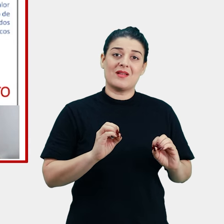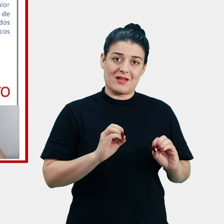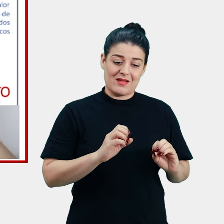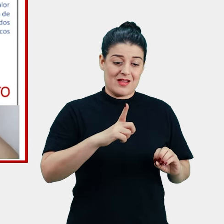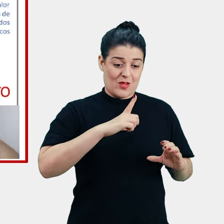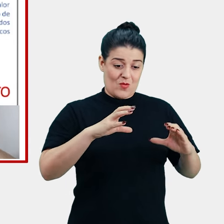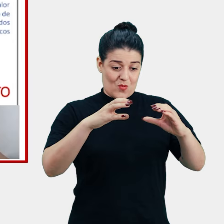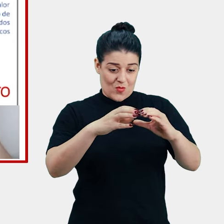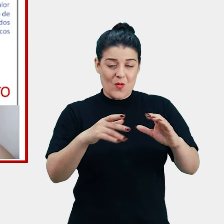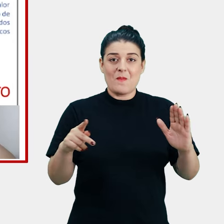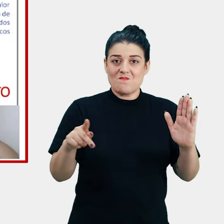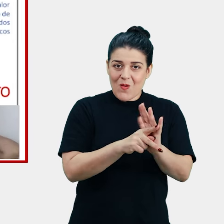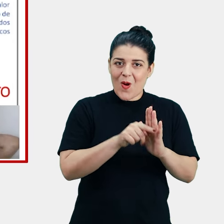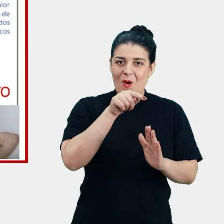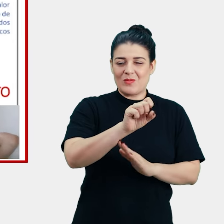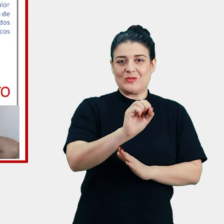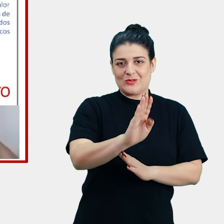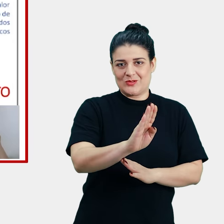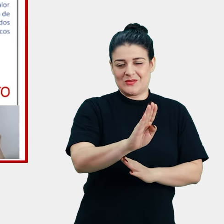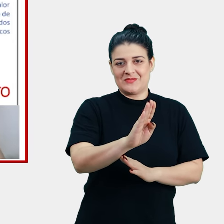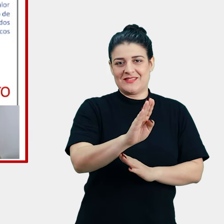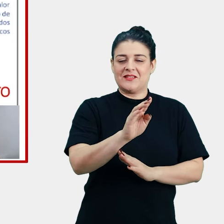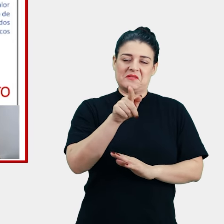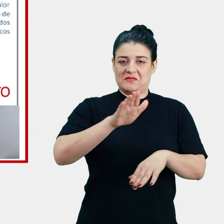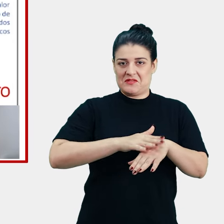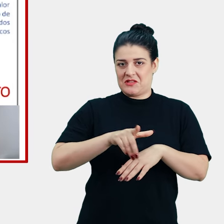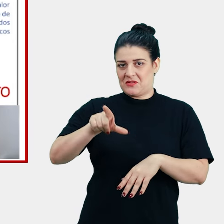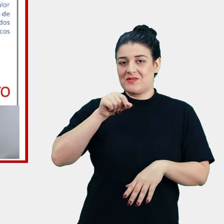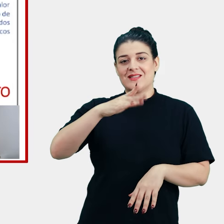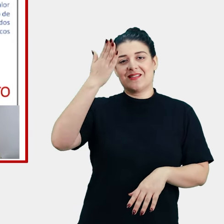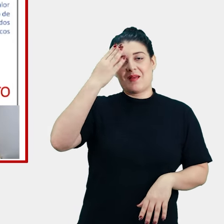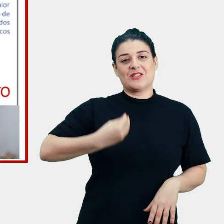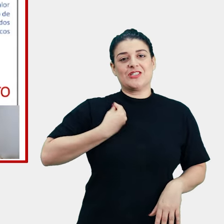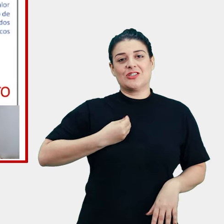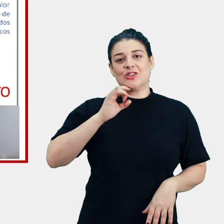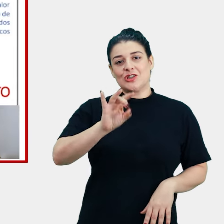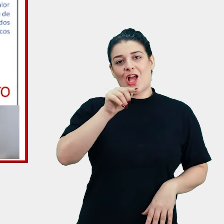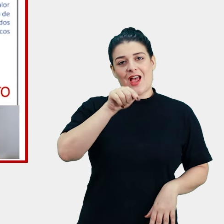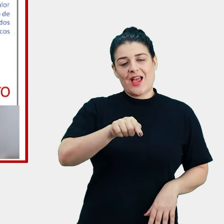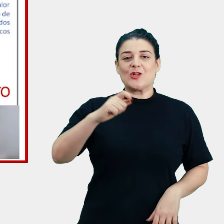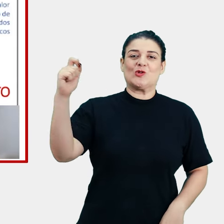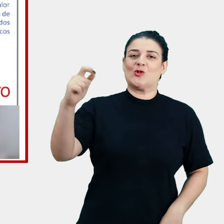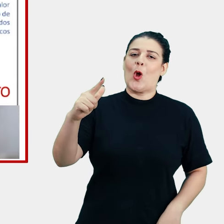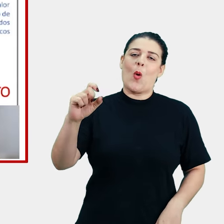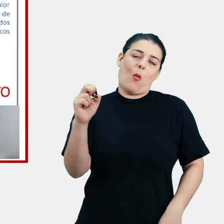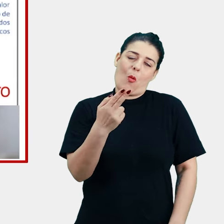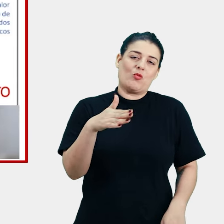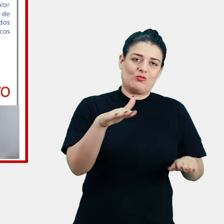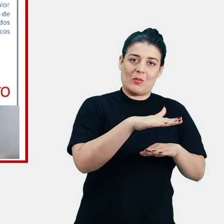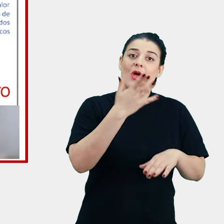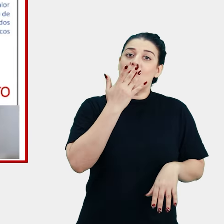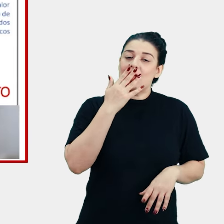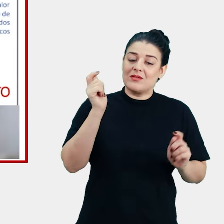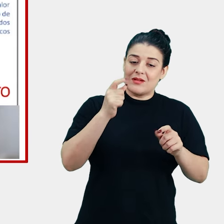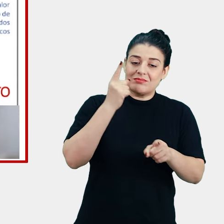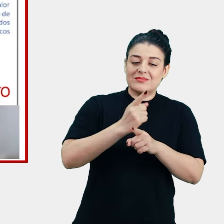nodo específico daquela substância X que ele sabe que está presente só naquela amostra de sol. E aí, pela cor, você